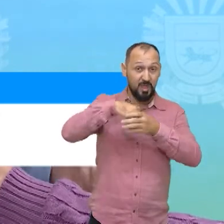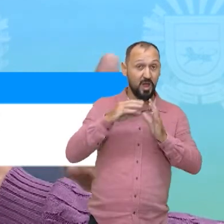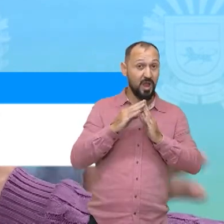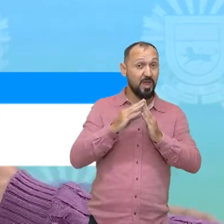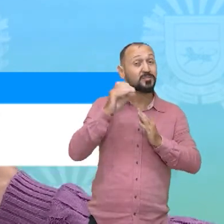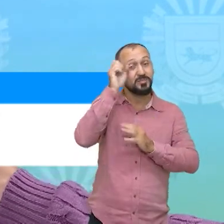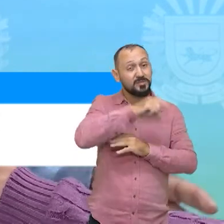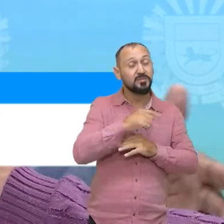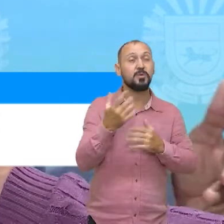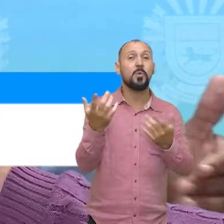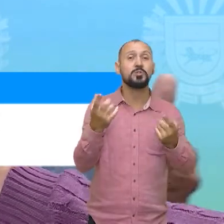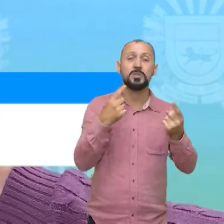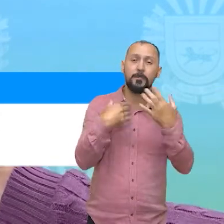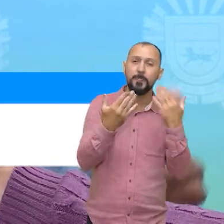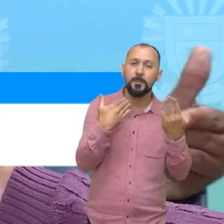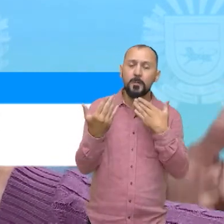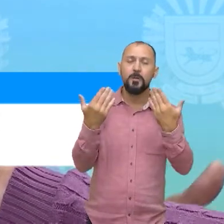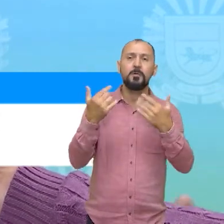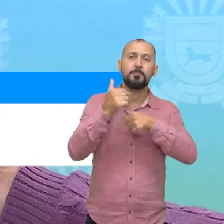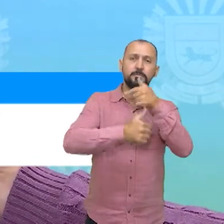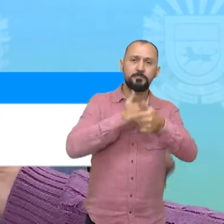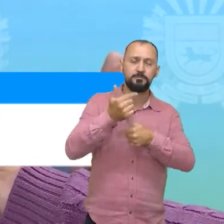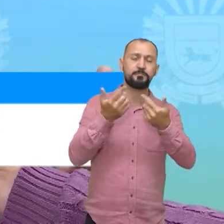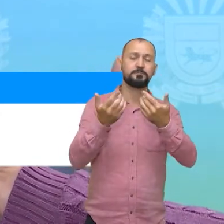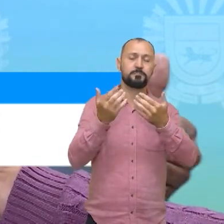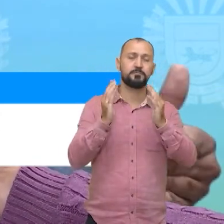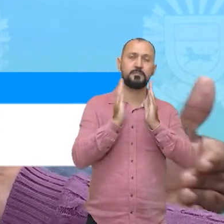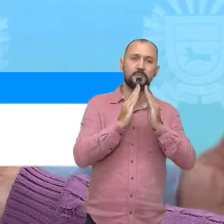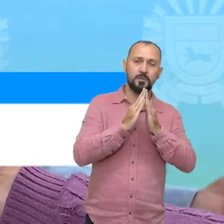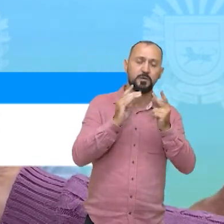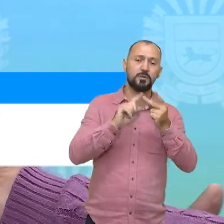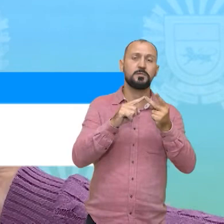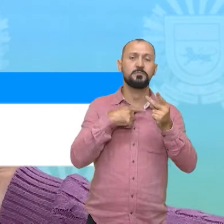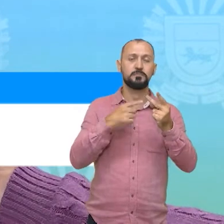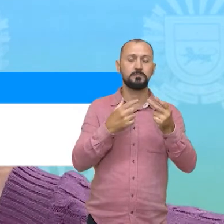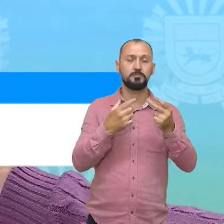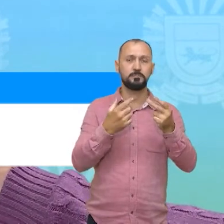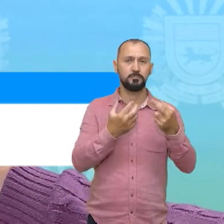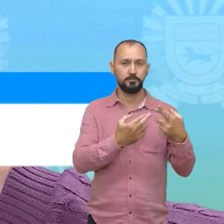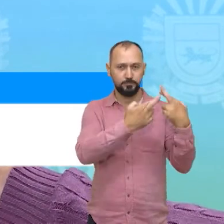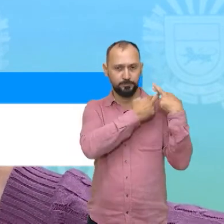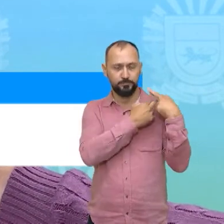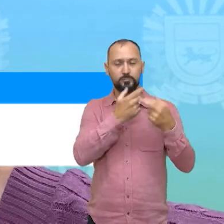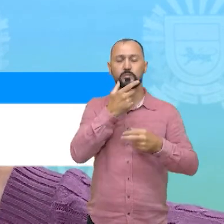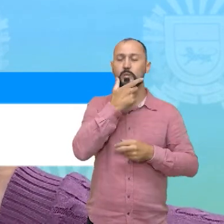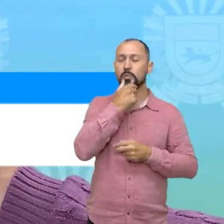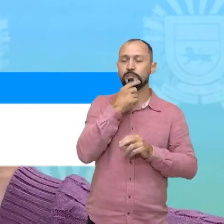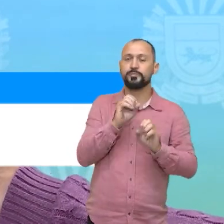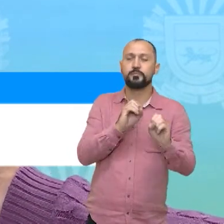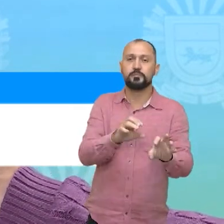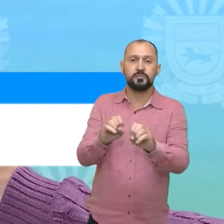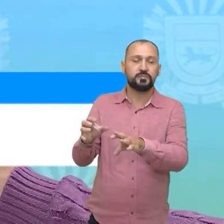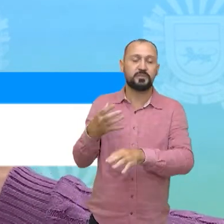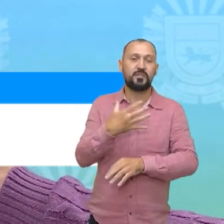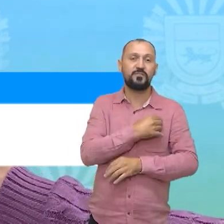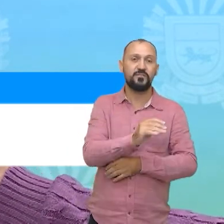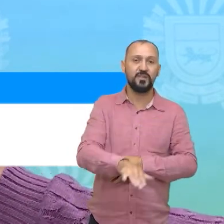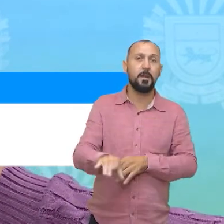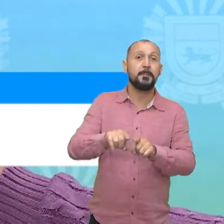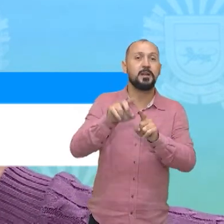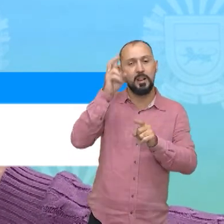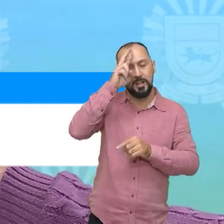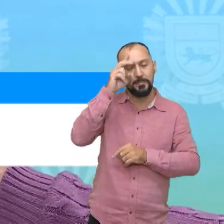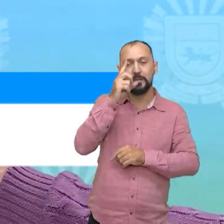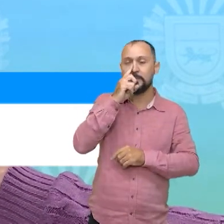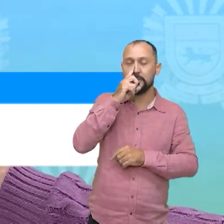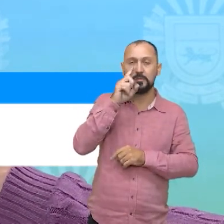trabalho das mulheres. Então, também hoje em dia discutir a redefinição das tarefas do lar, de redefinir o papel dos homens na educação dos filhos. Então, a gente